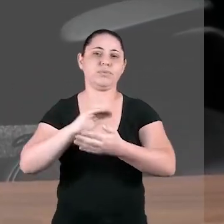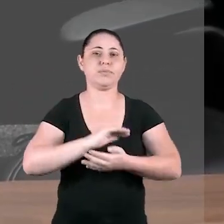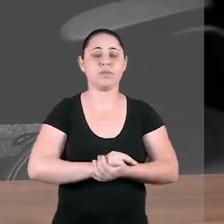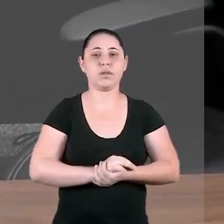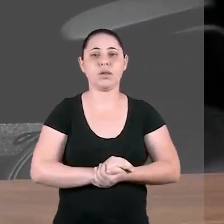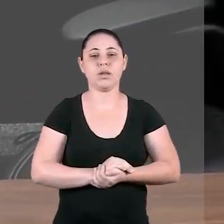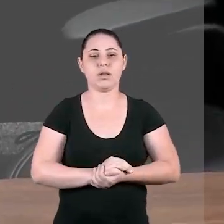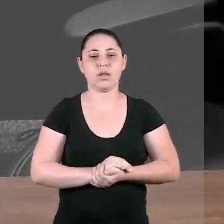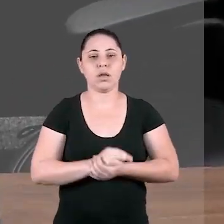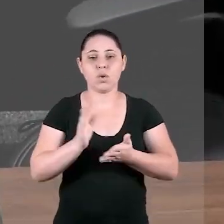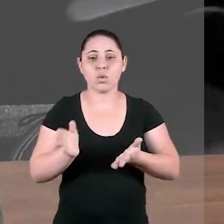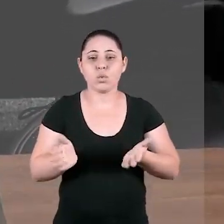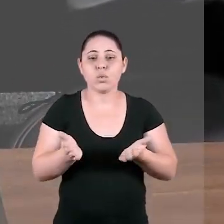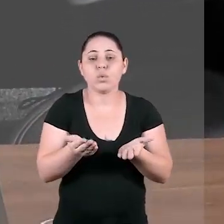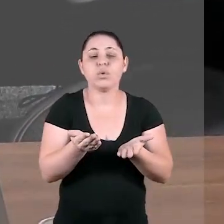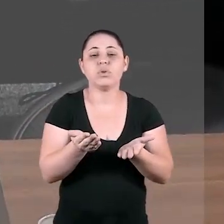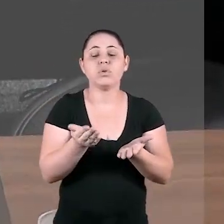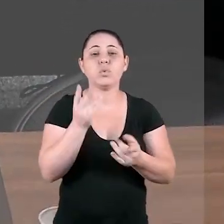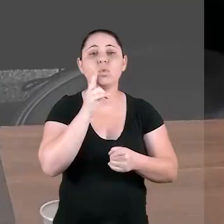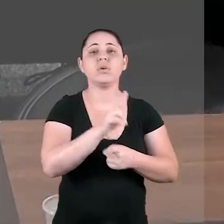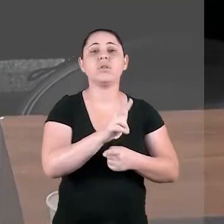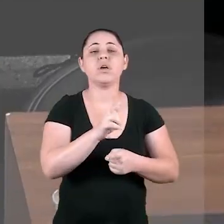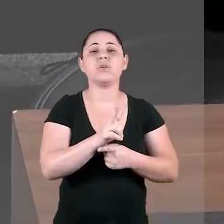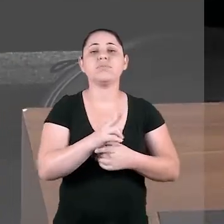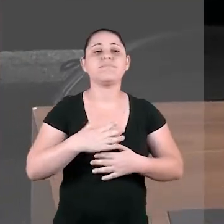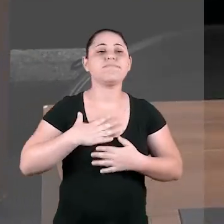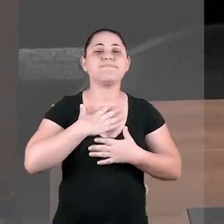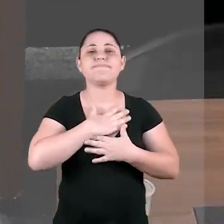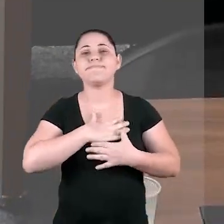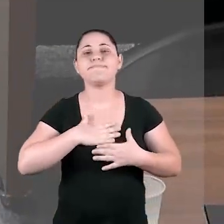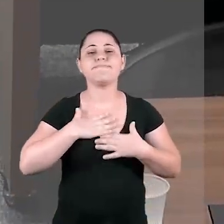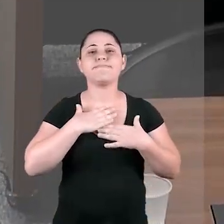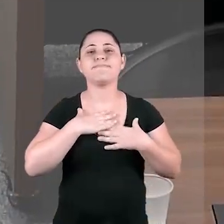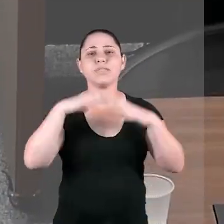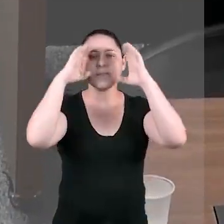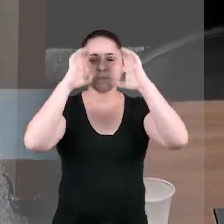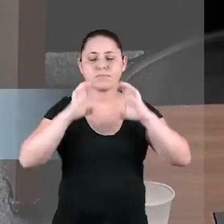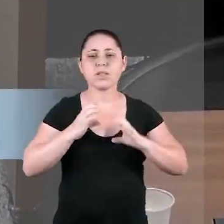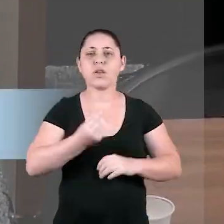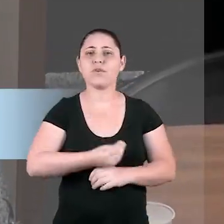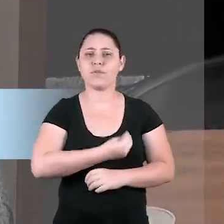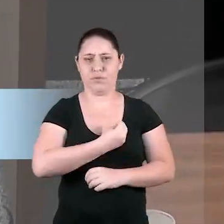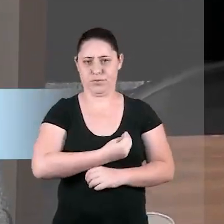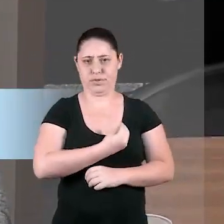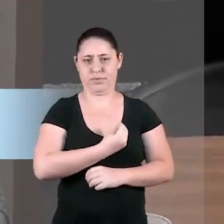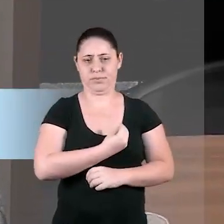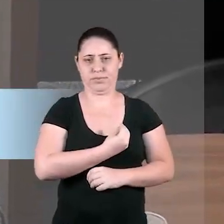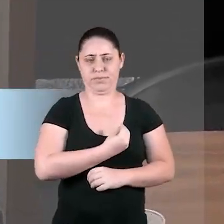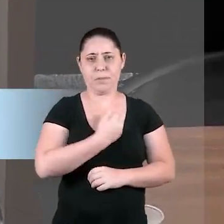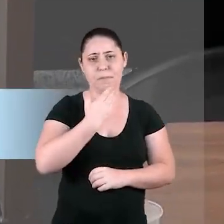O que oferecer no cuidar? Manutenção do conforto, dignidade, a melhora da qualidade de